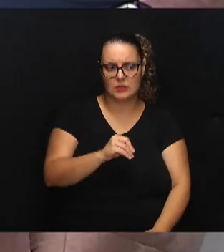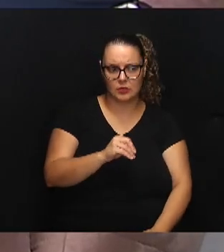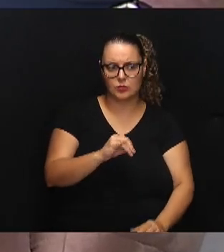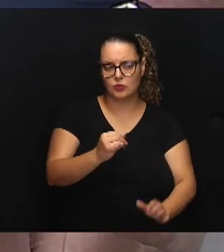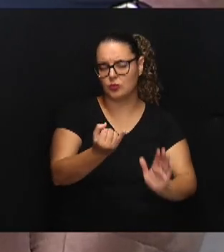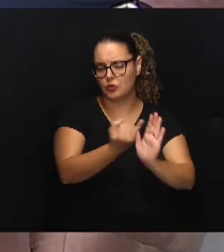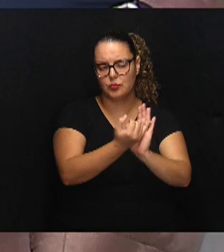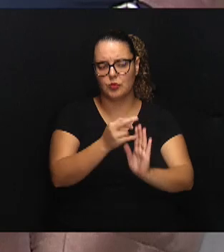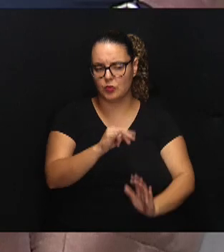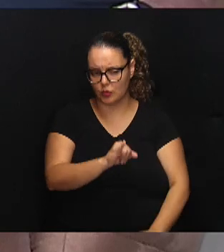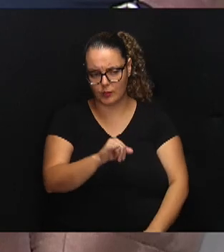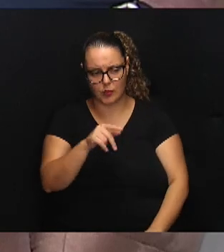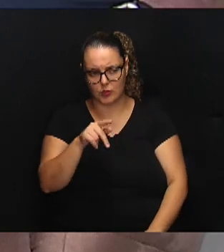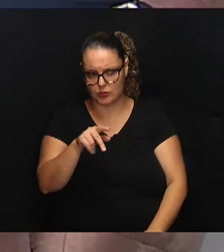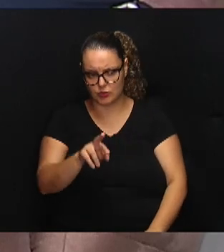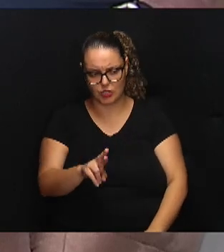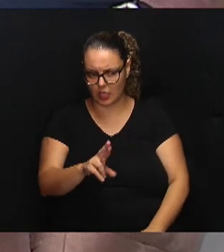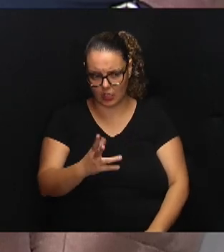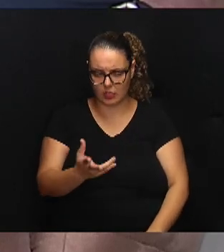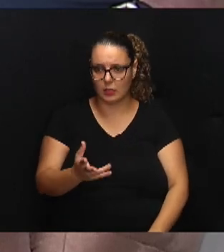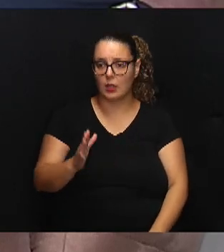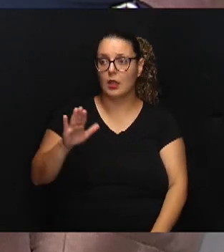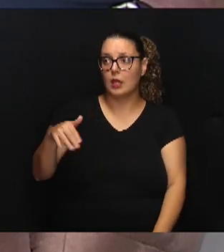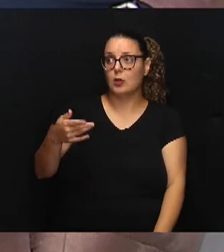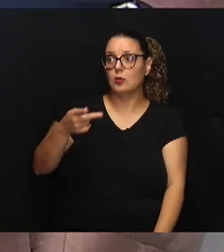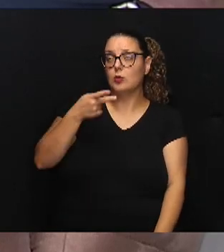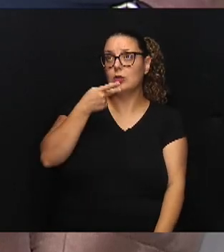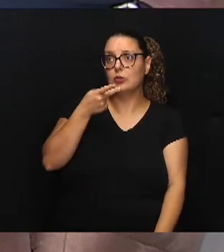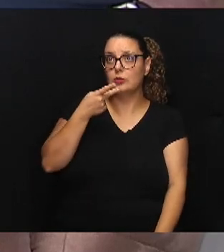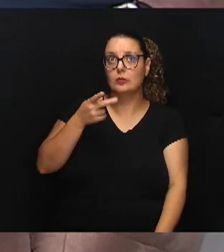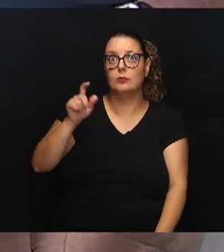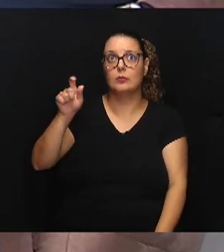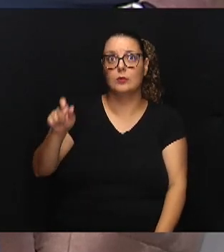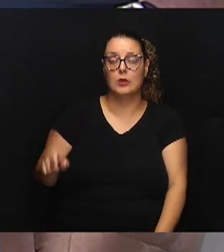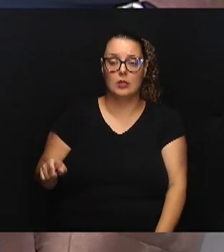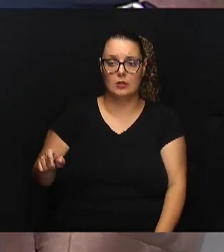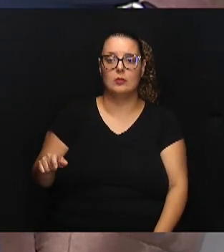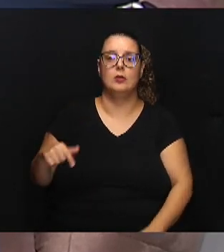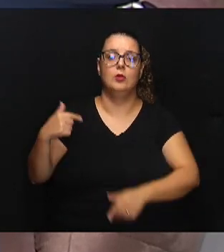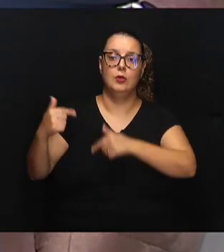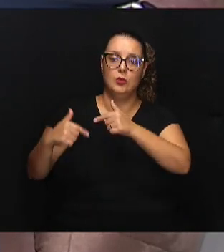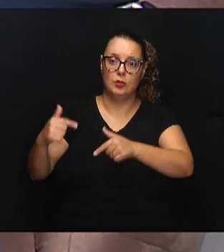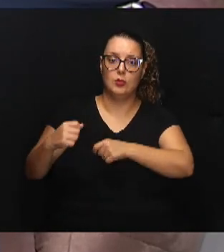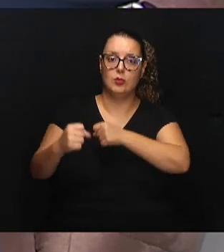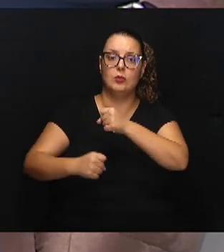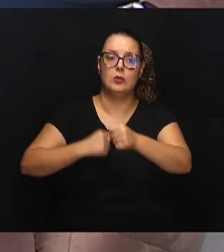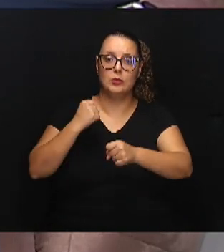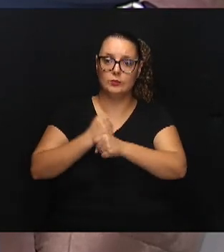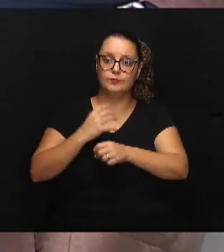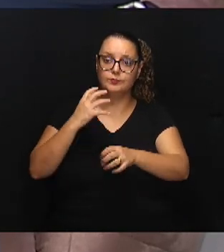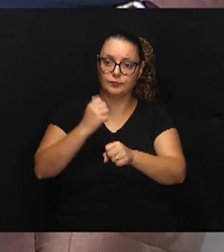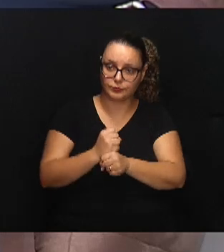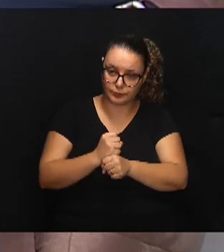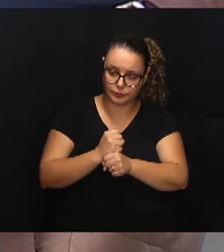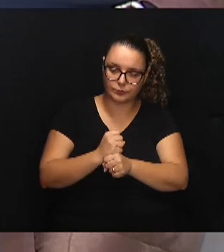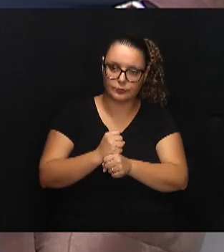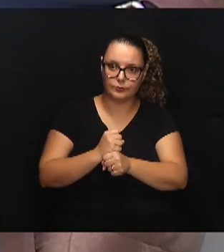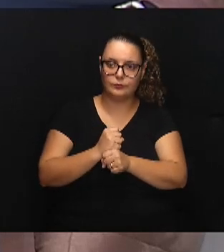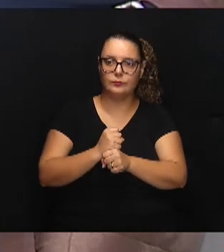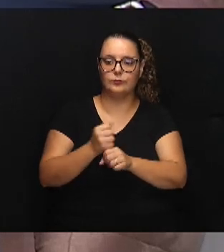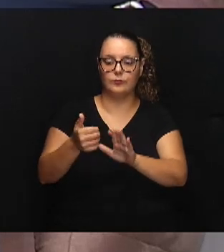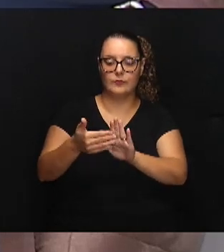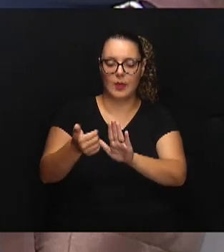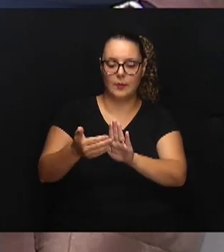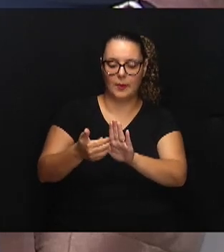restituição é quando a pessoa, por exemplo, trabalhou durante o ano inteiro, foi descontada